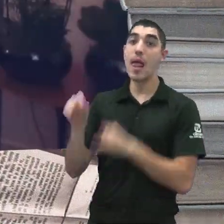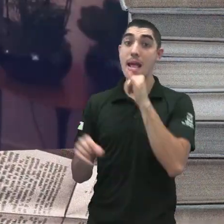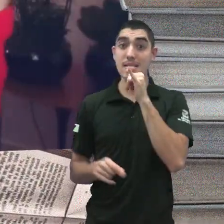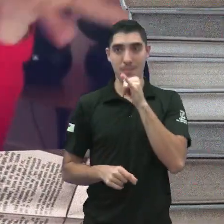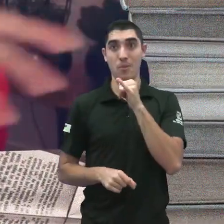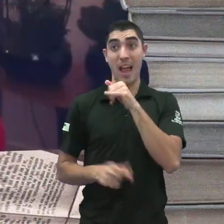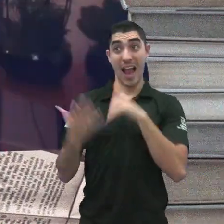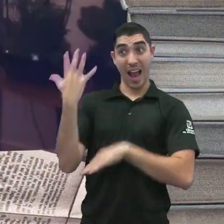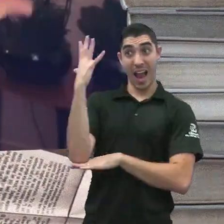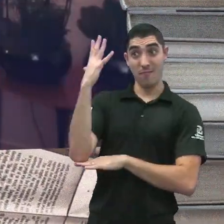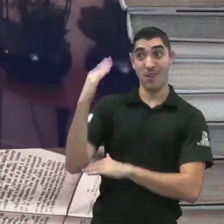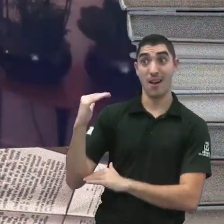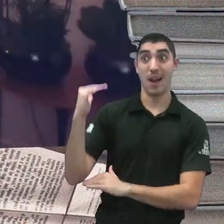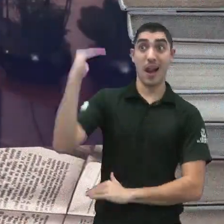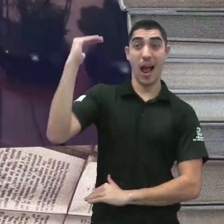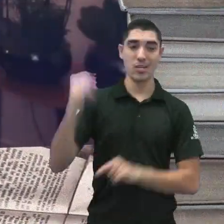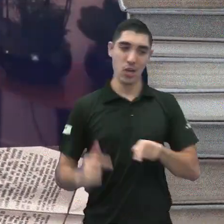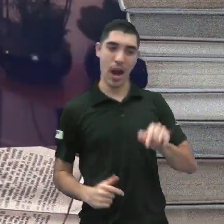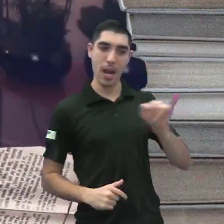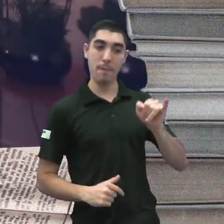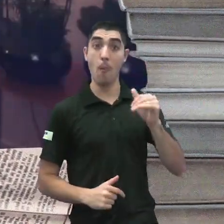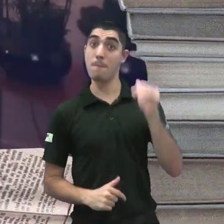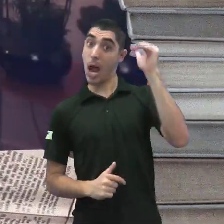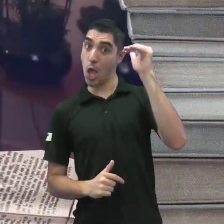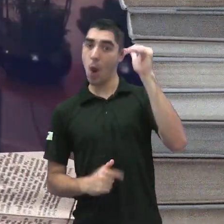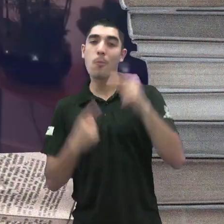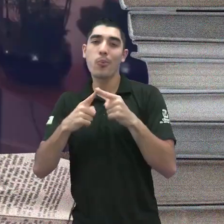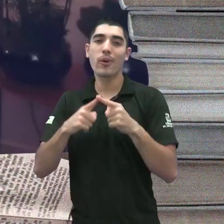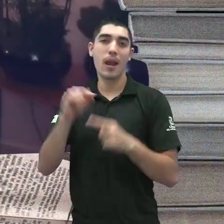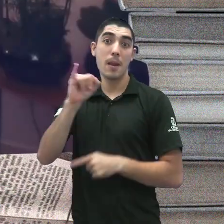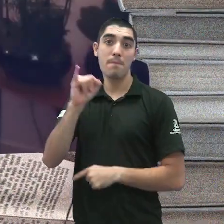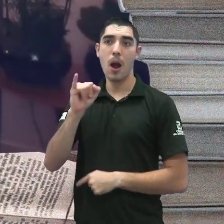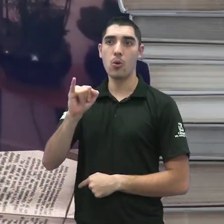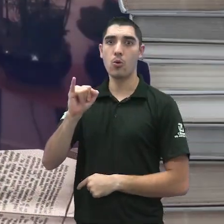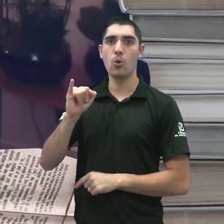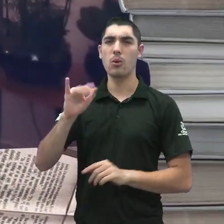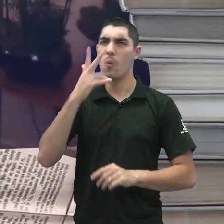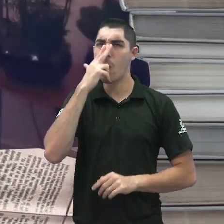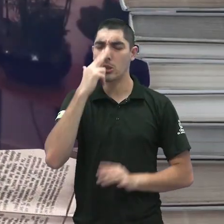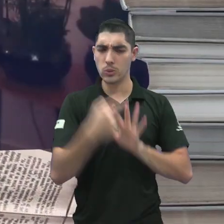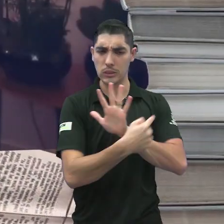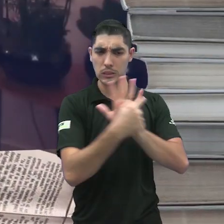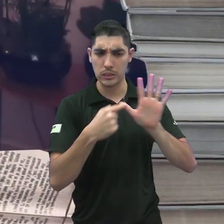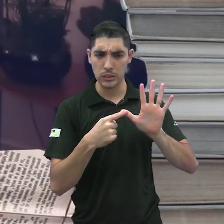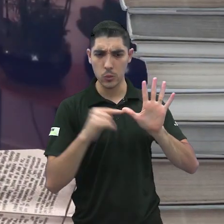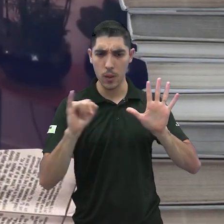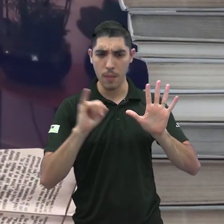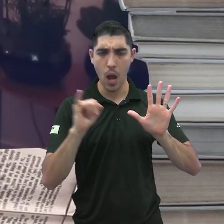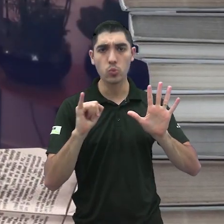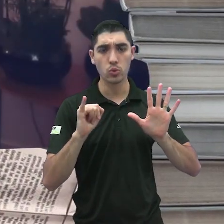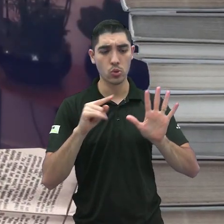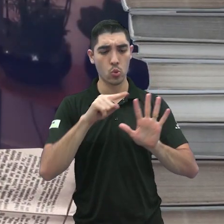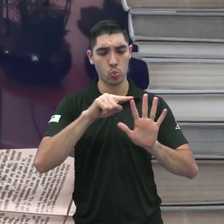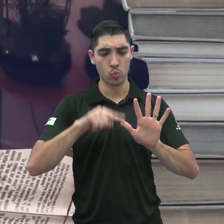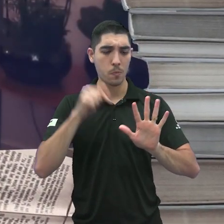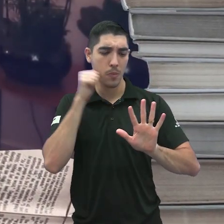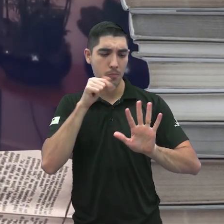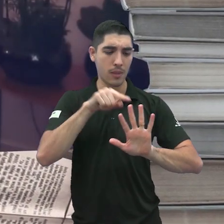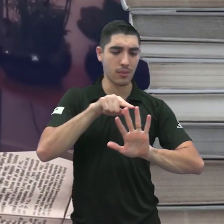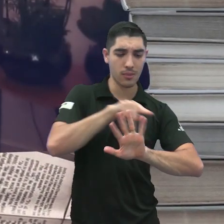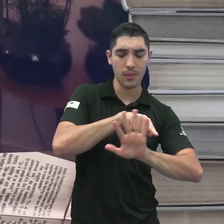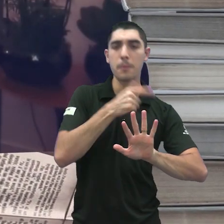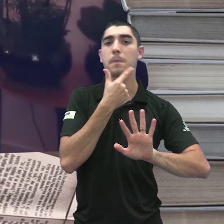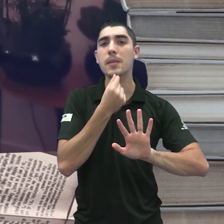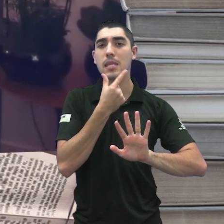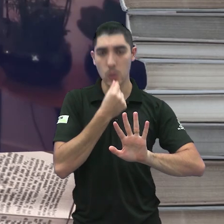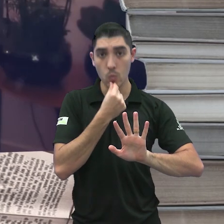as maiores árvores ficam ali para os irmãos maiores, né? Uma escadinha, você imagine aí, acho que são 5 filhos, 2 meninas e 3